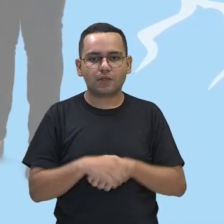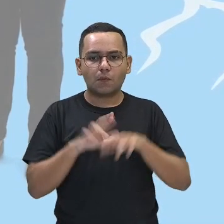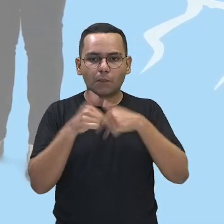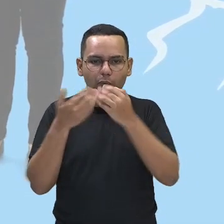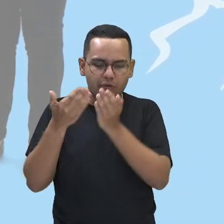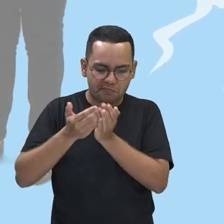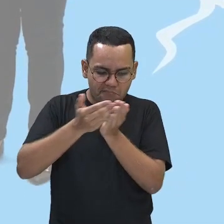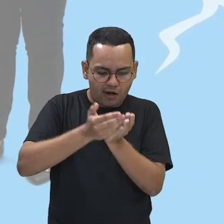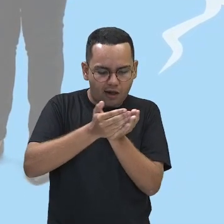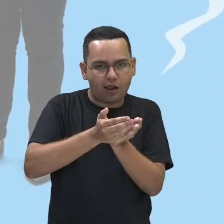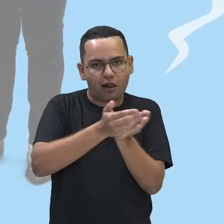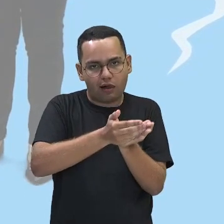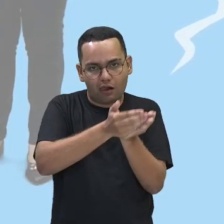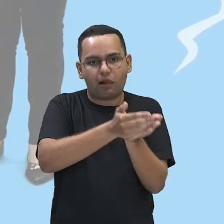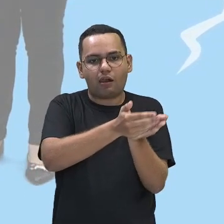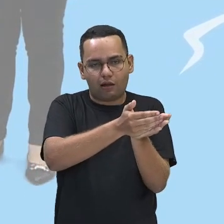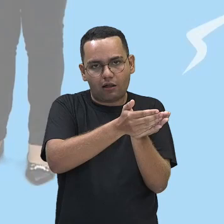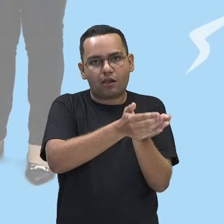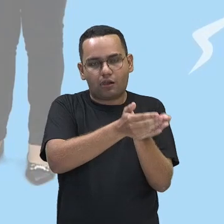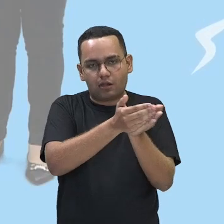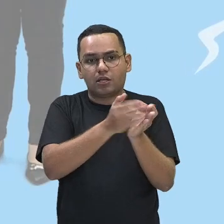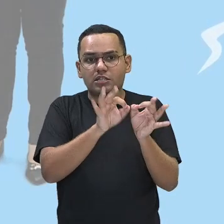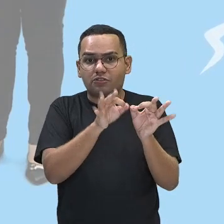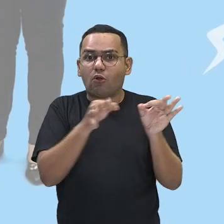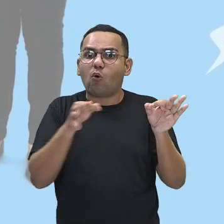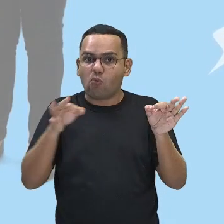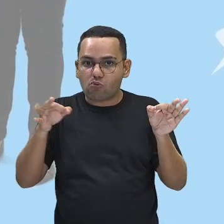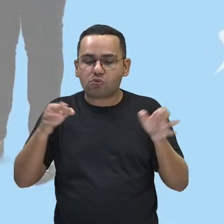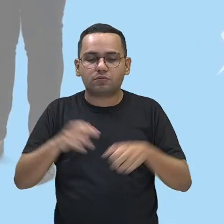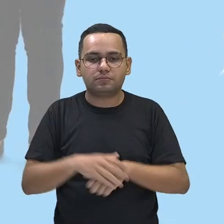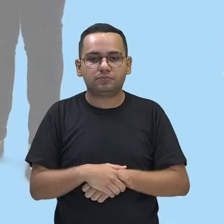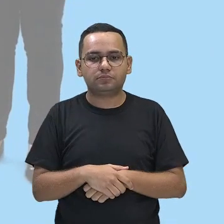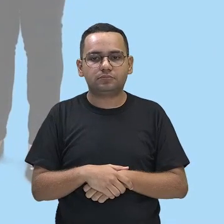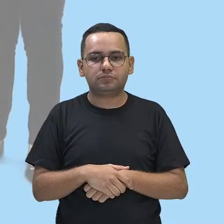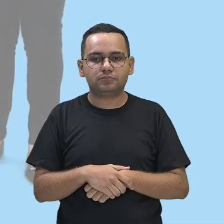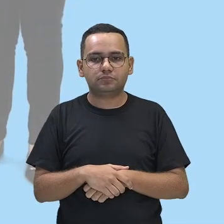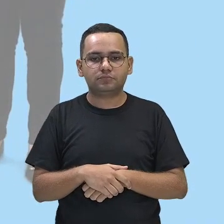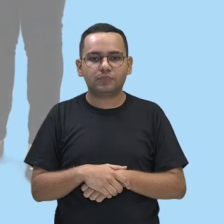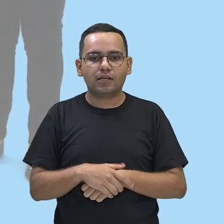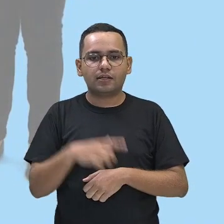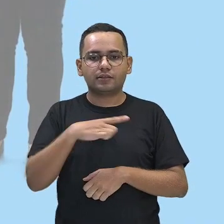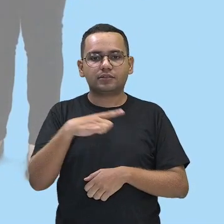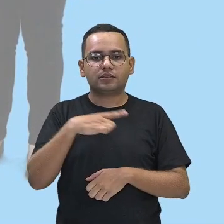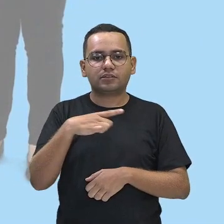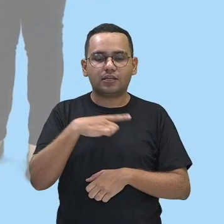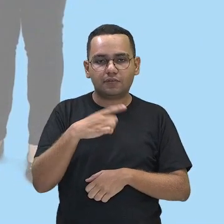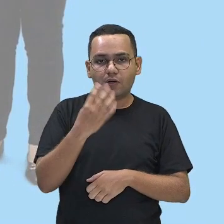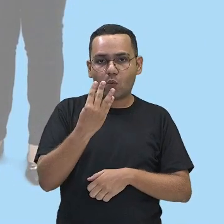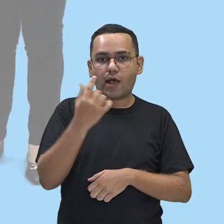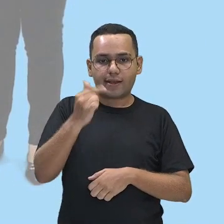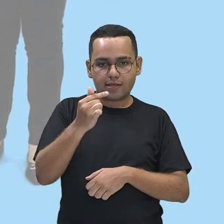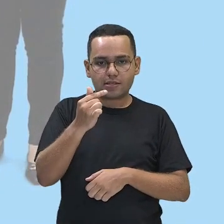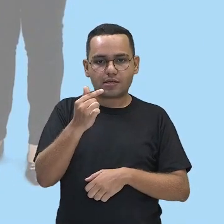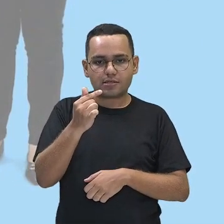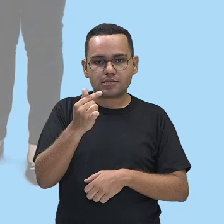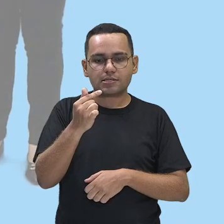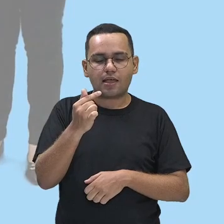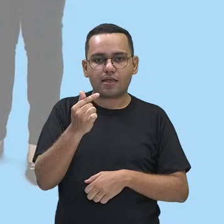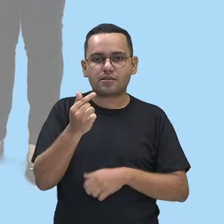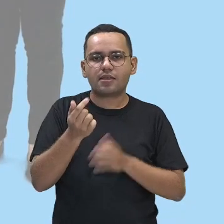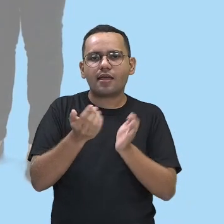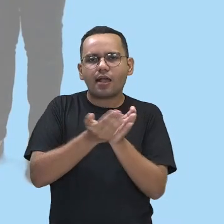por muitos como a maior façanha sertanista da região, contava com 47 grandes canoas,